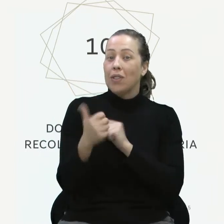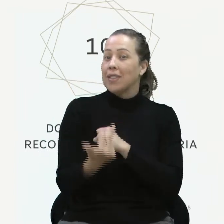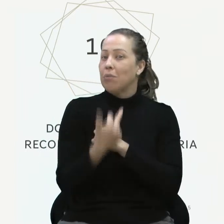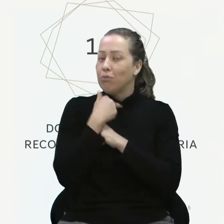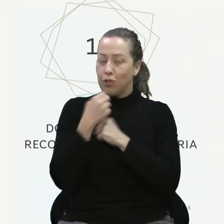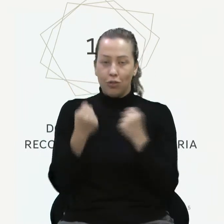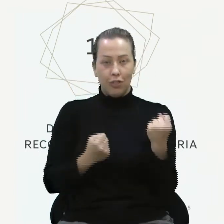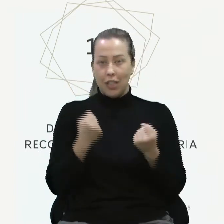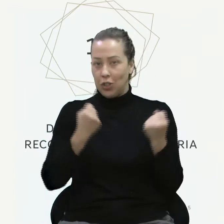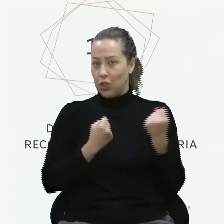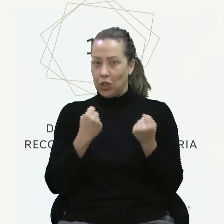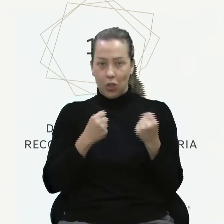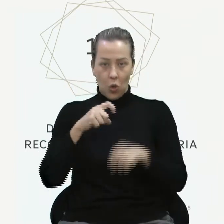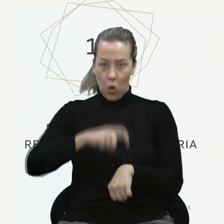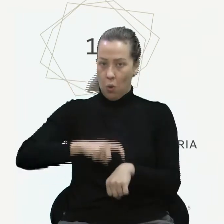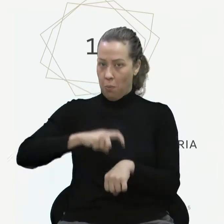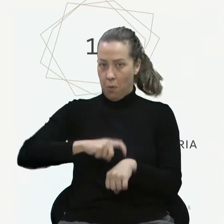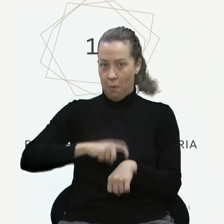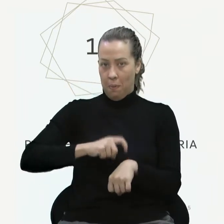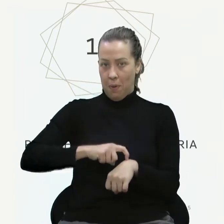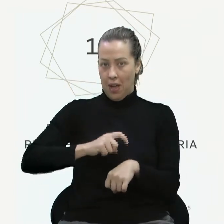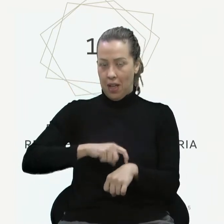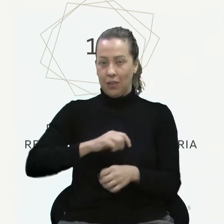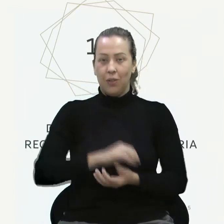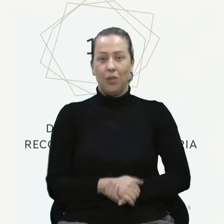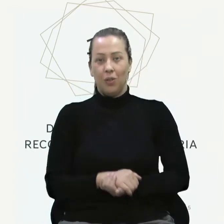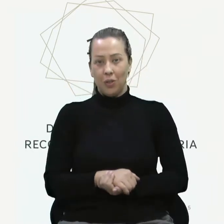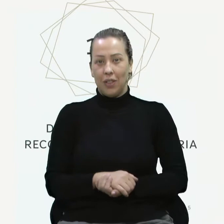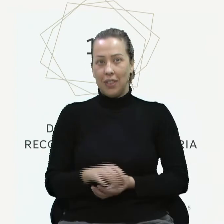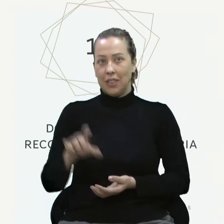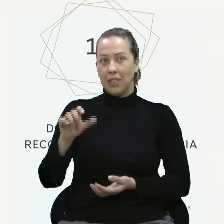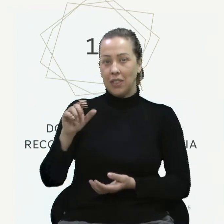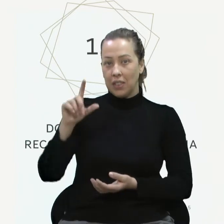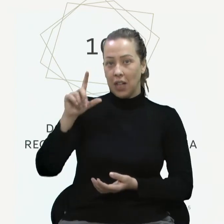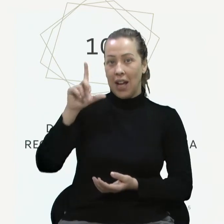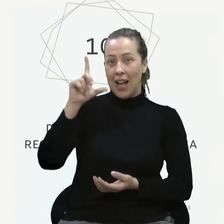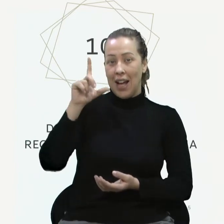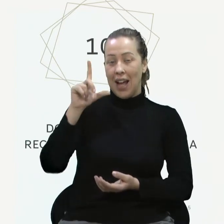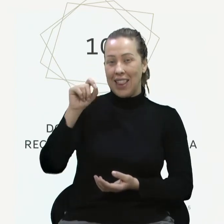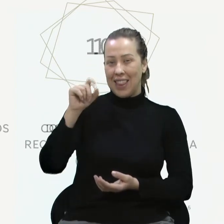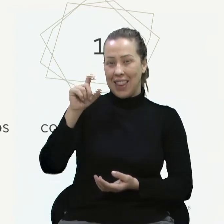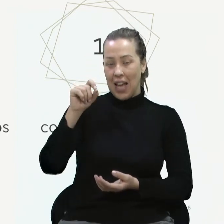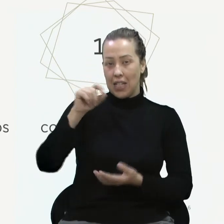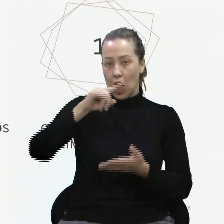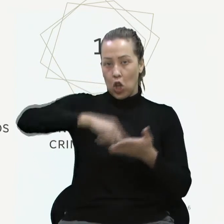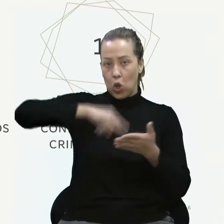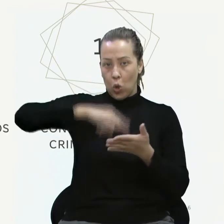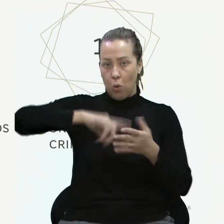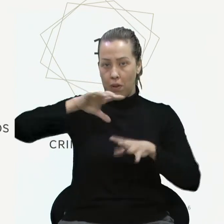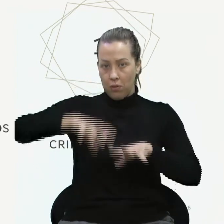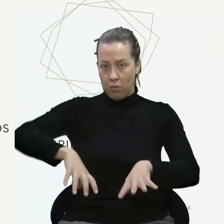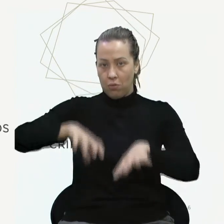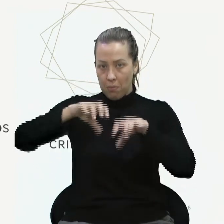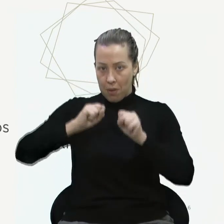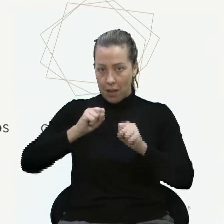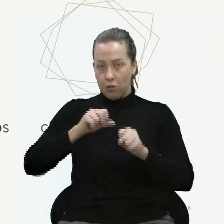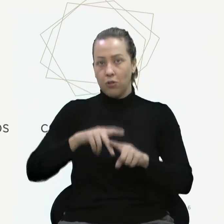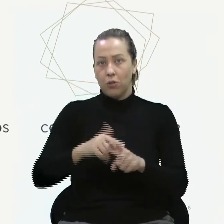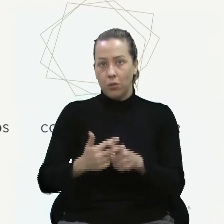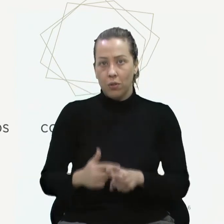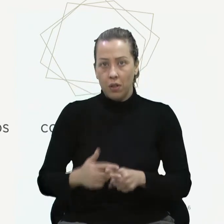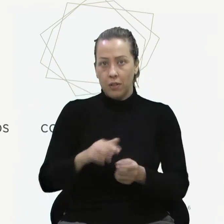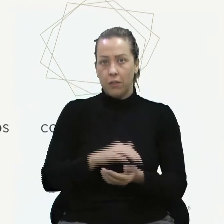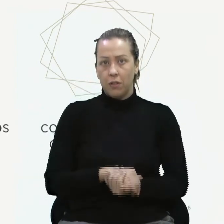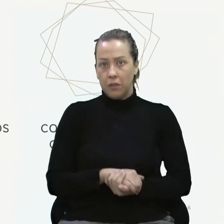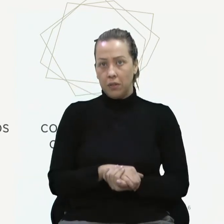né, estar dirigindo naquele momento, né? Então foram 10 documentos recolhidos para a vistoria. A